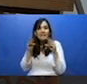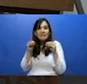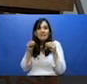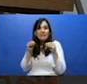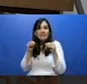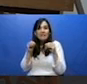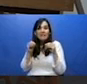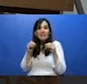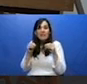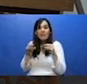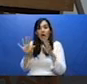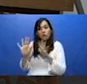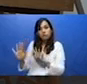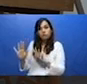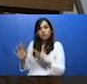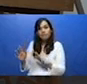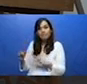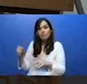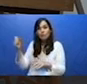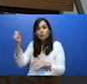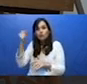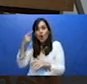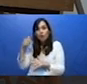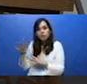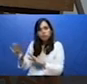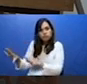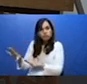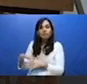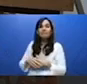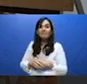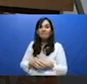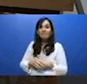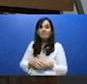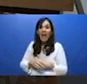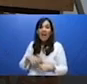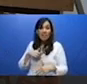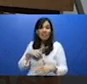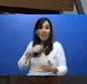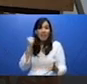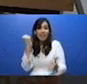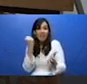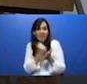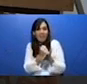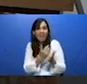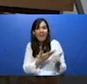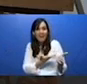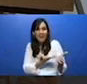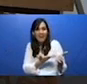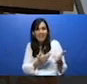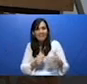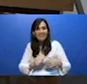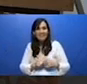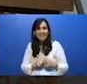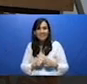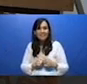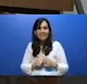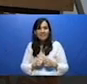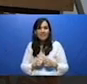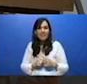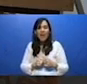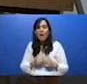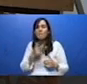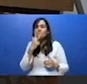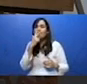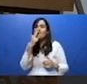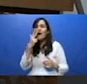secar. Para a gente observar que vai ficar o registro, ó, vamos supor que isso aqui fosse uma rocha, vou chegar aqui